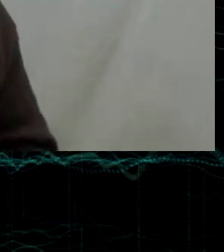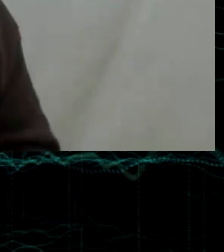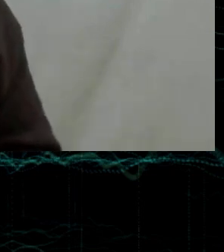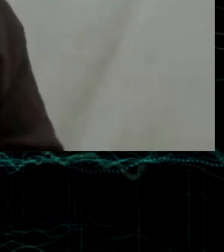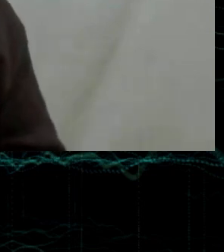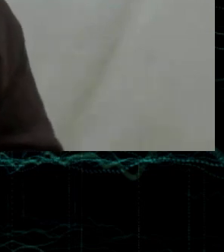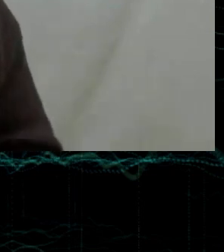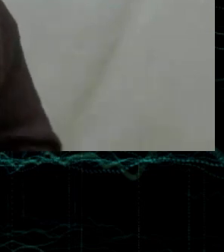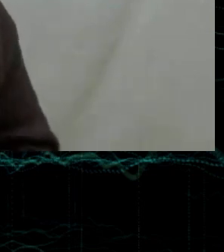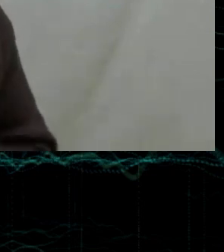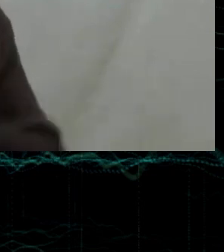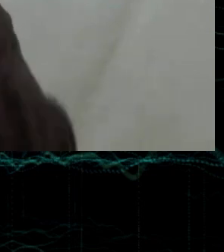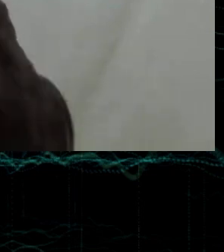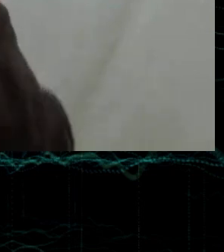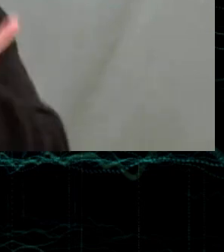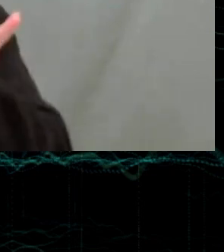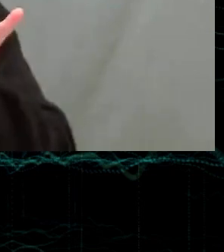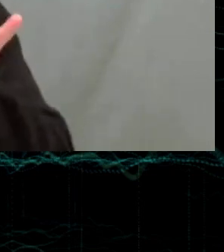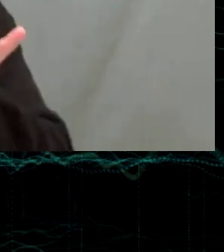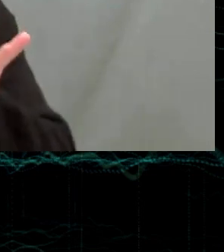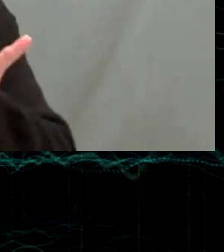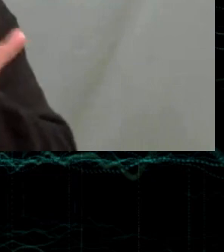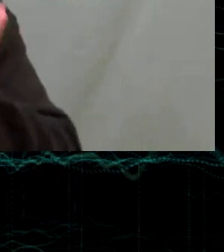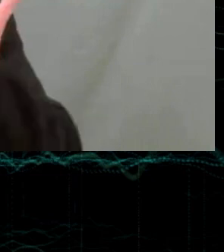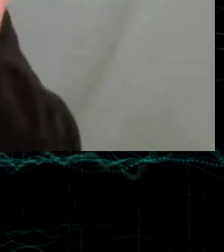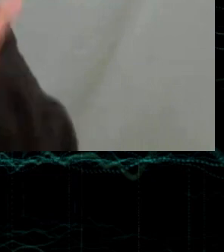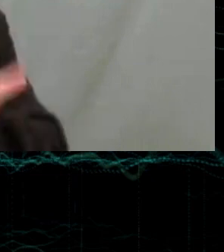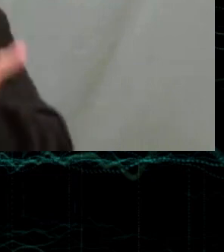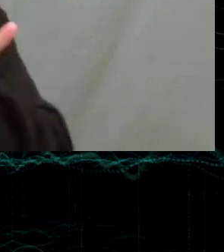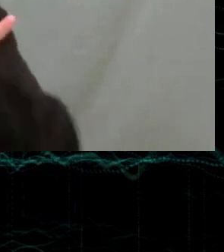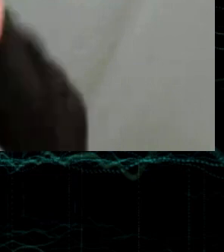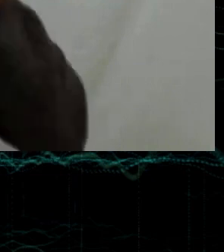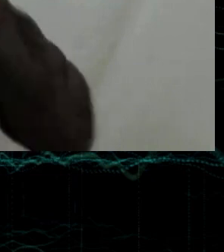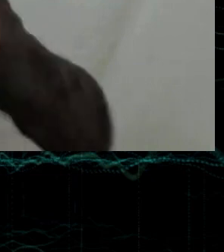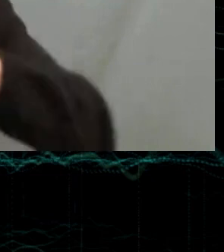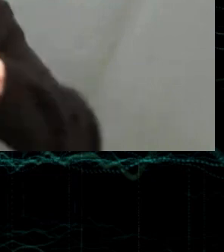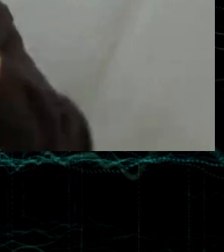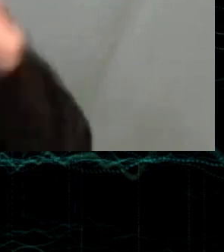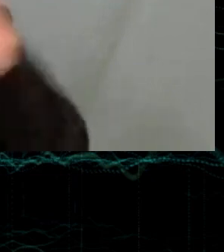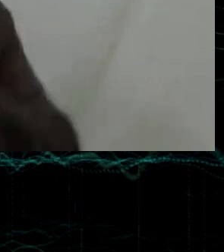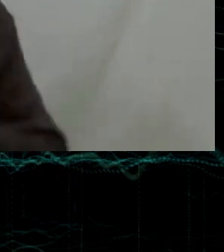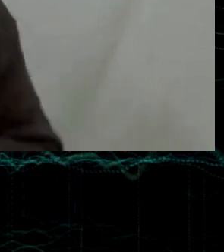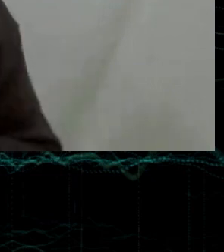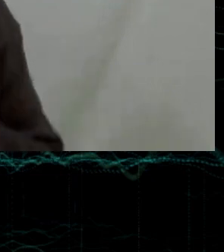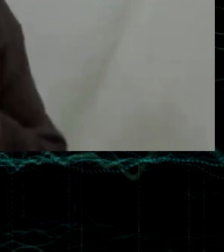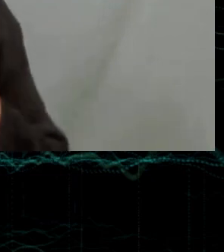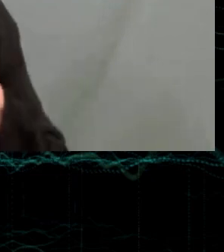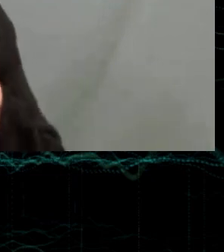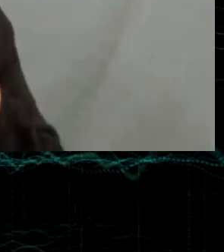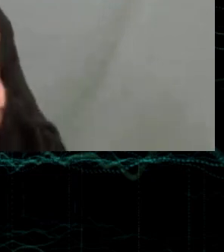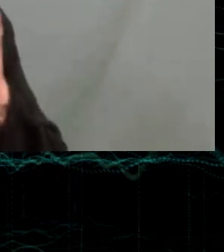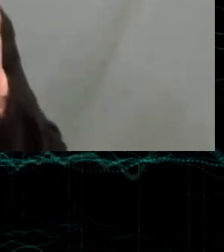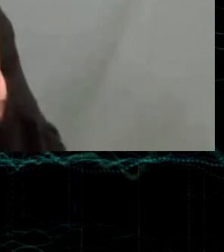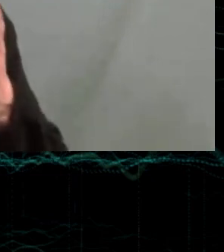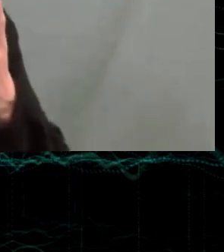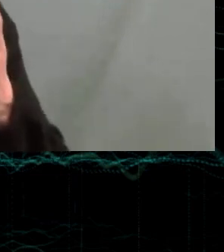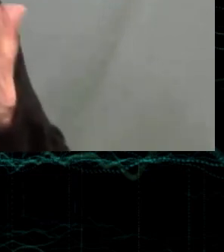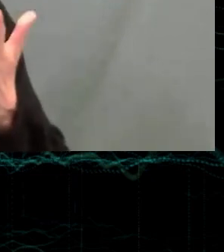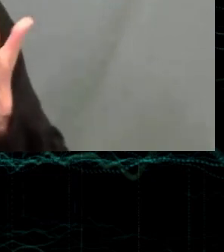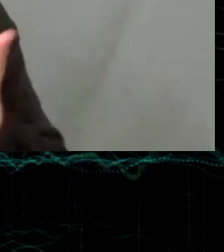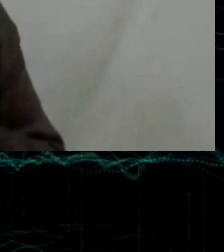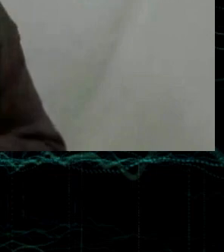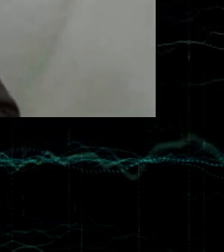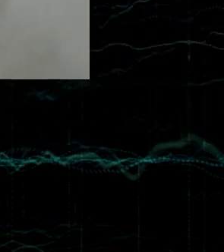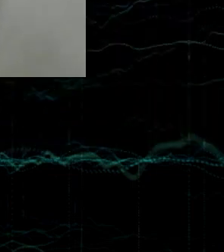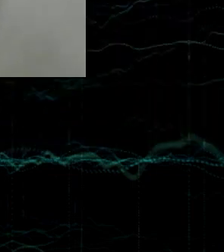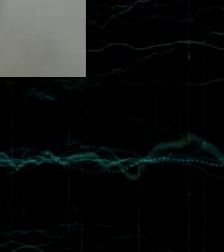texto não vizinha e o mais importante se você testar e tiver esse log de teste que tem a Kika